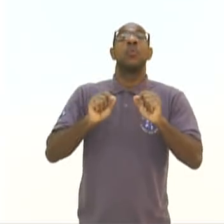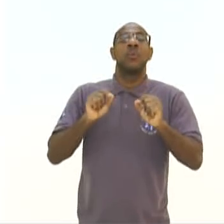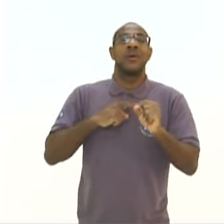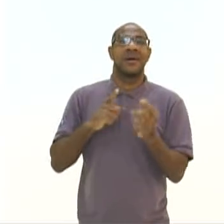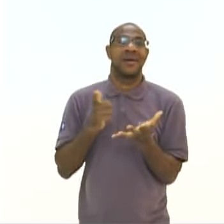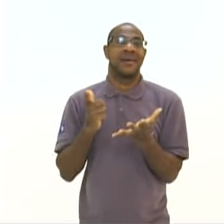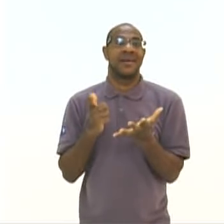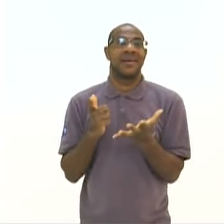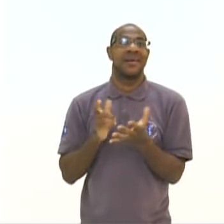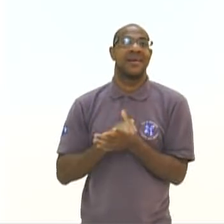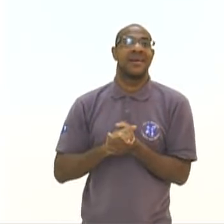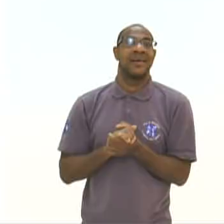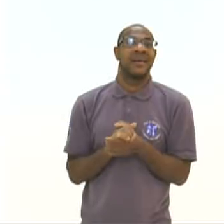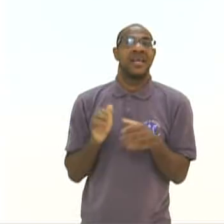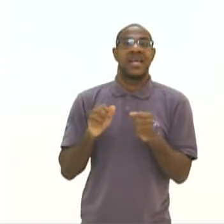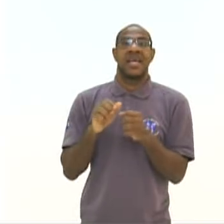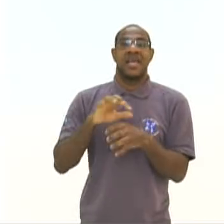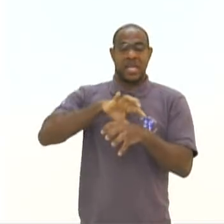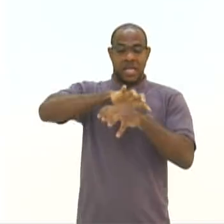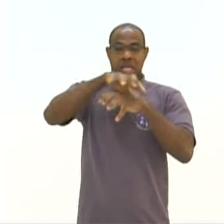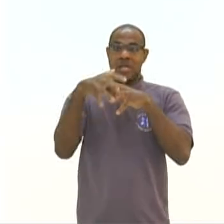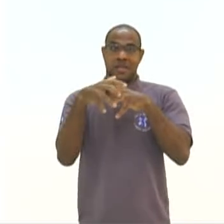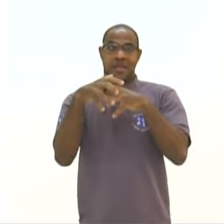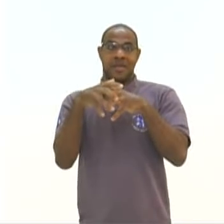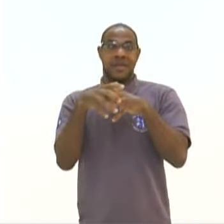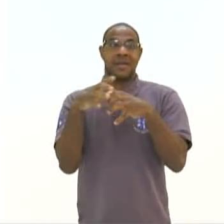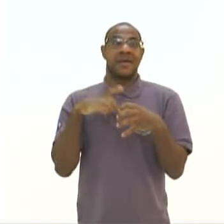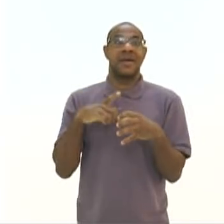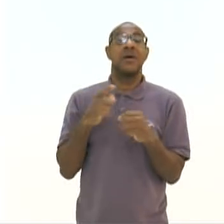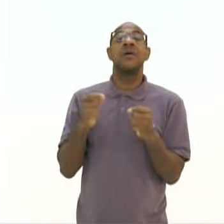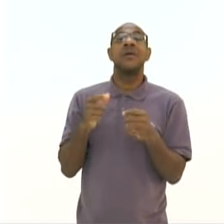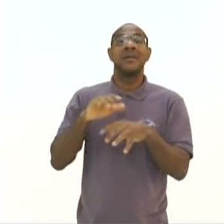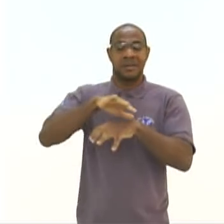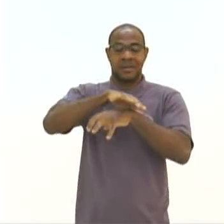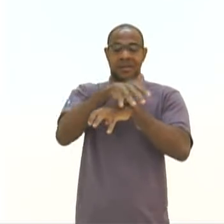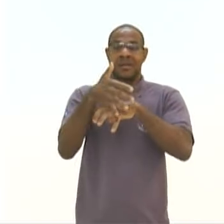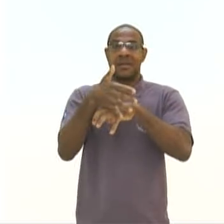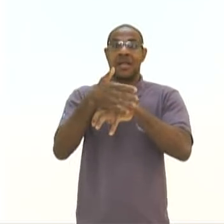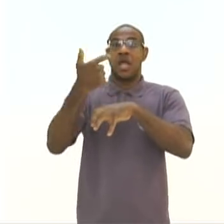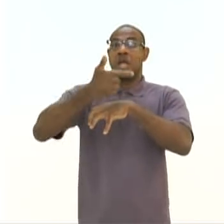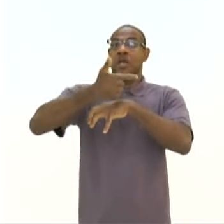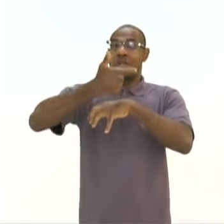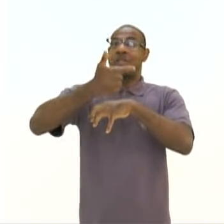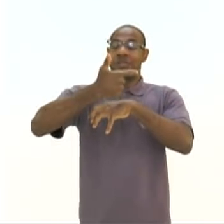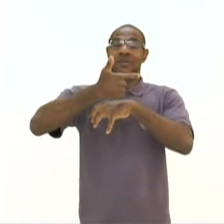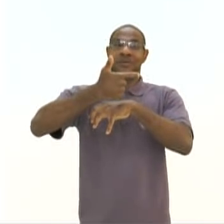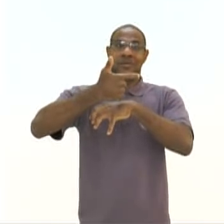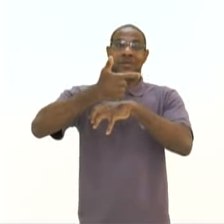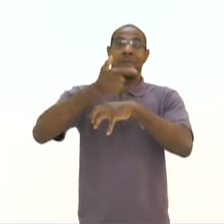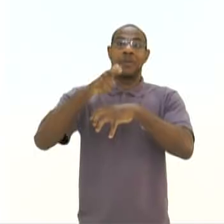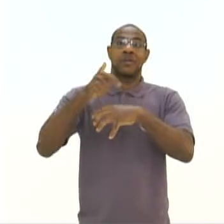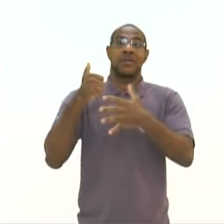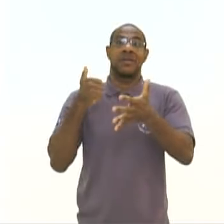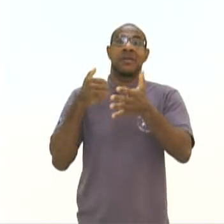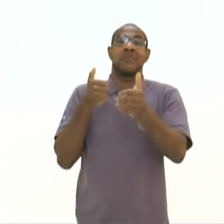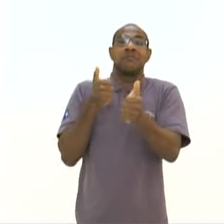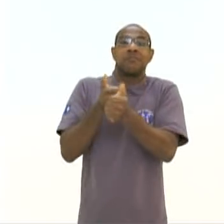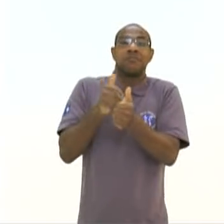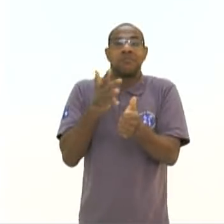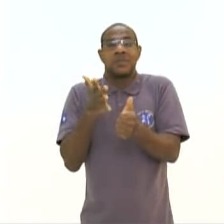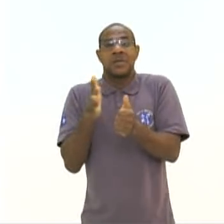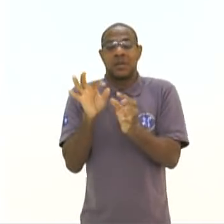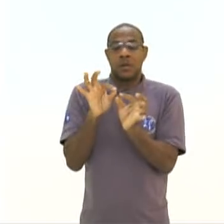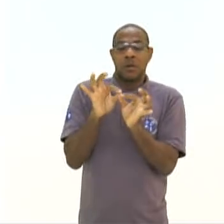grego sphaira, esfera. Situa-se logo acima da troposfera e pode chegar até a